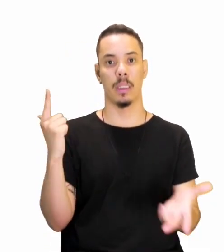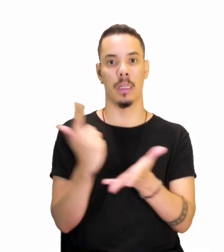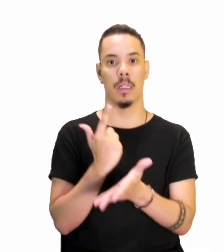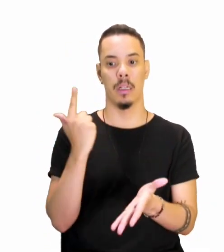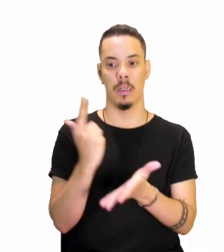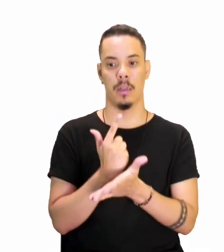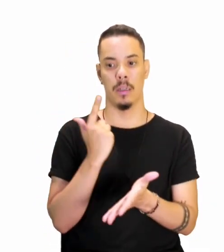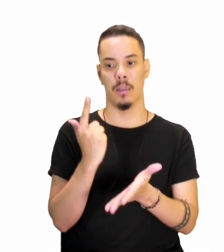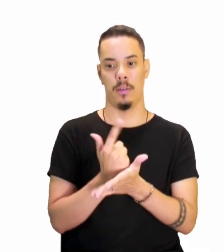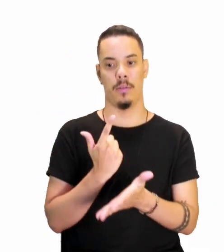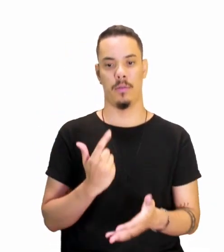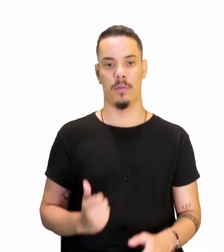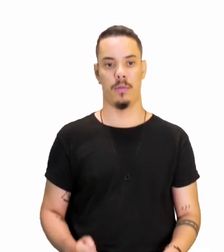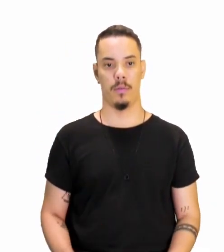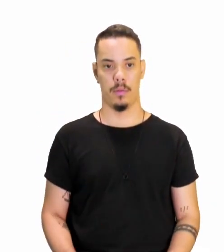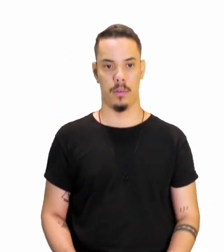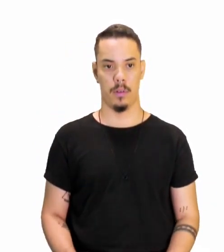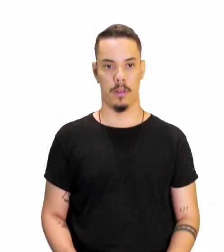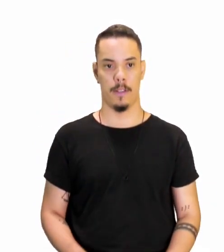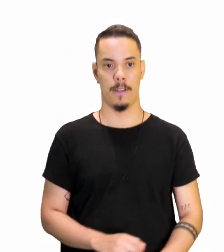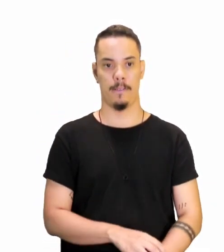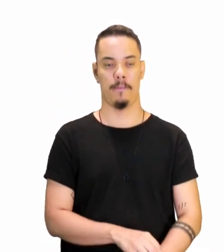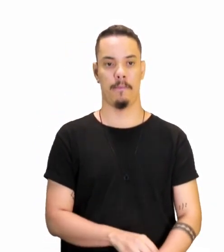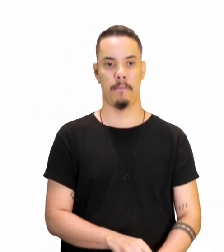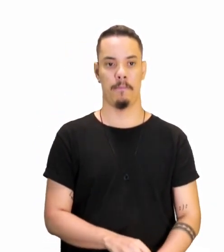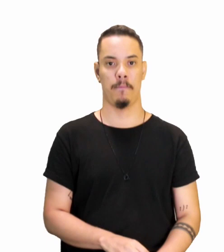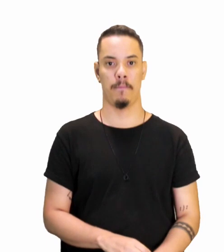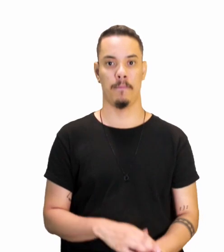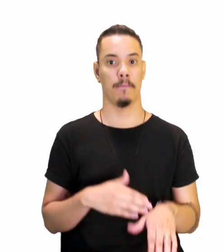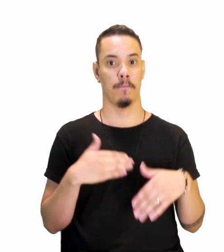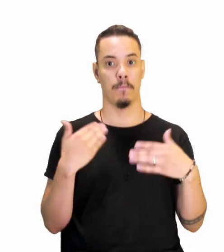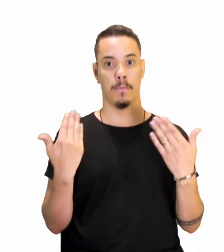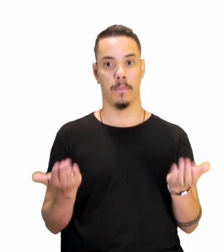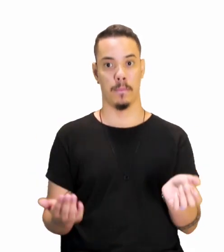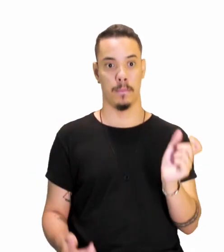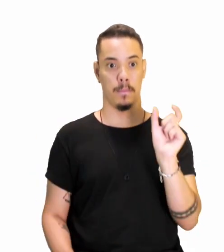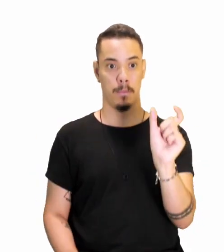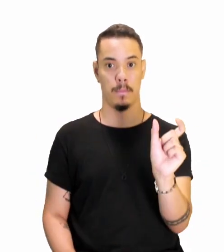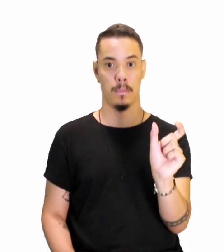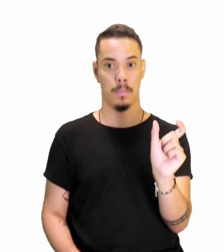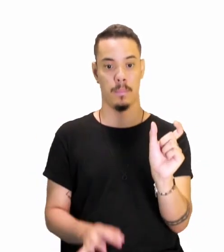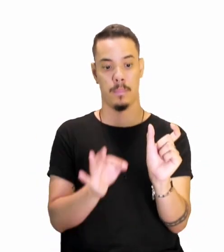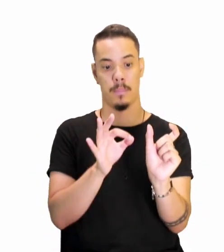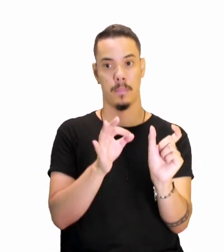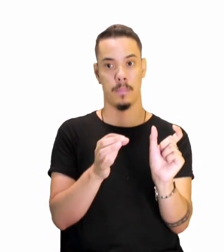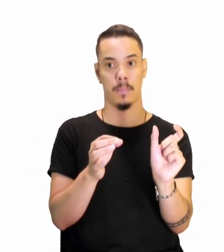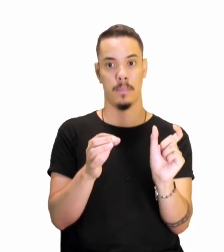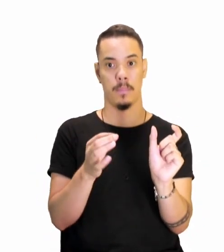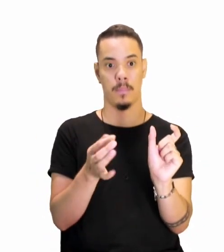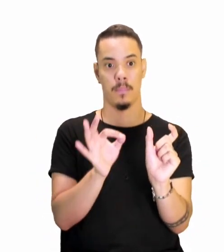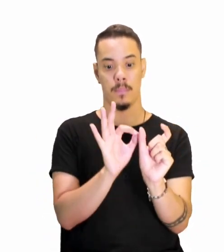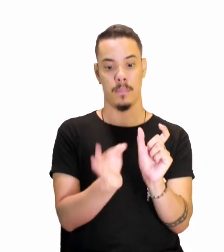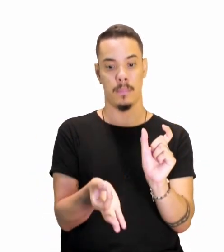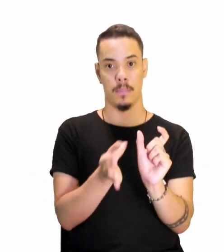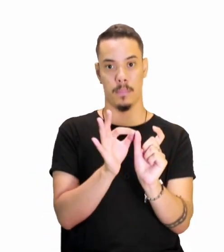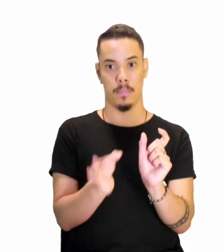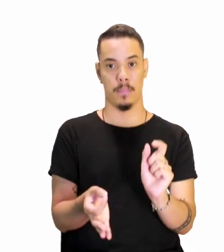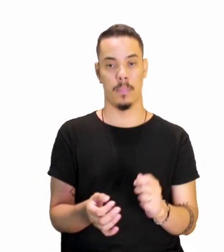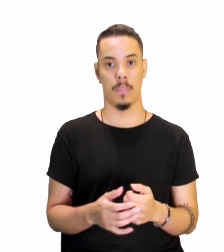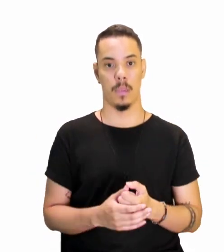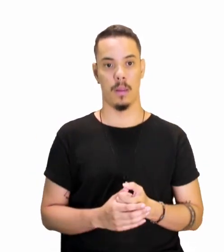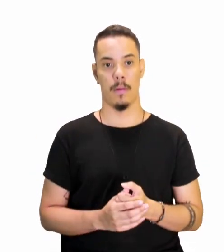livro. Então, quando que eu tenho o substantivo primitivo, eles são